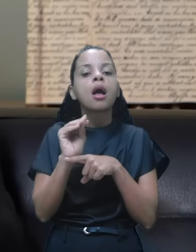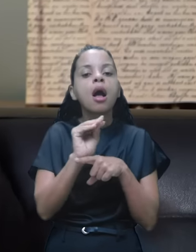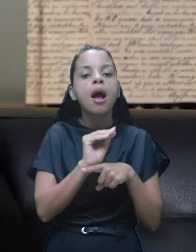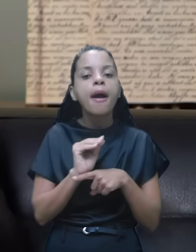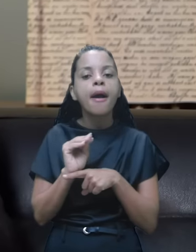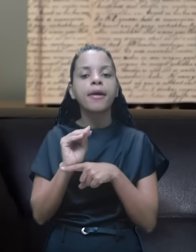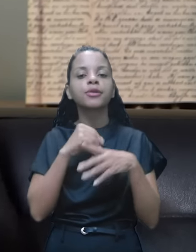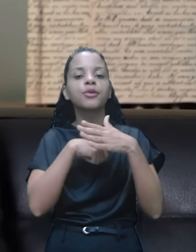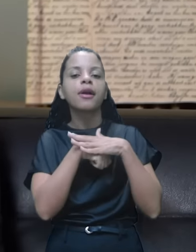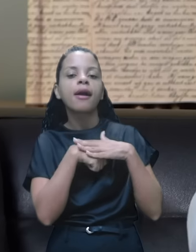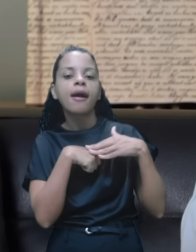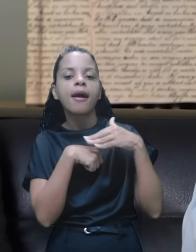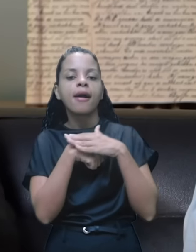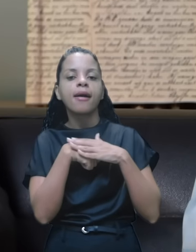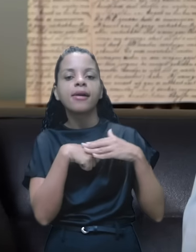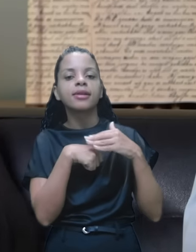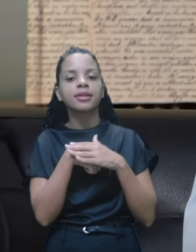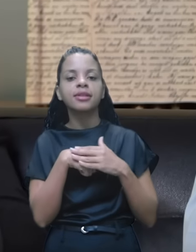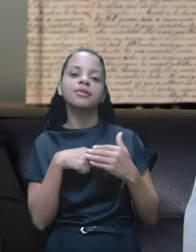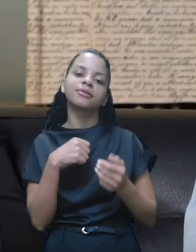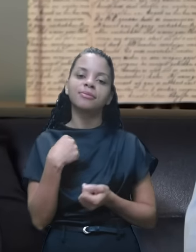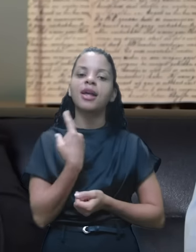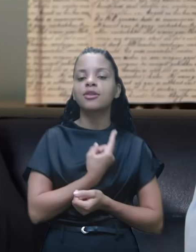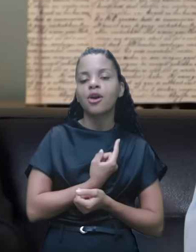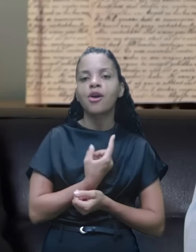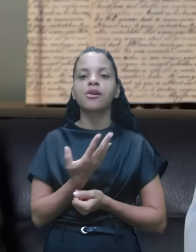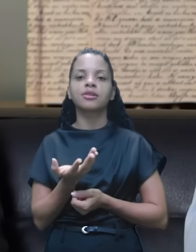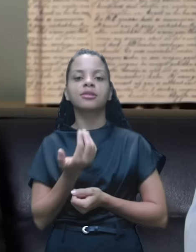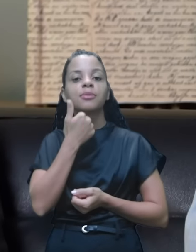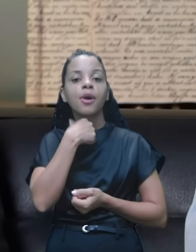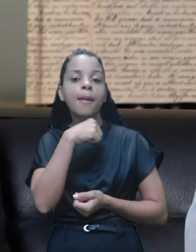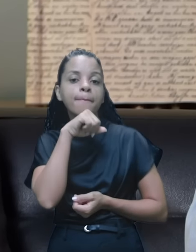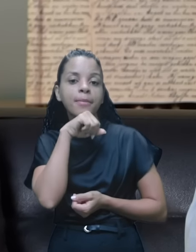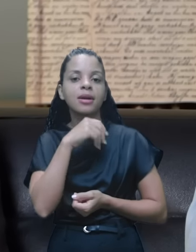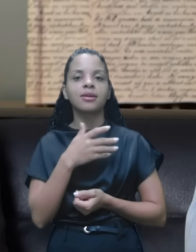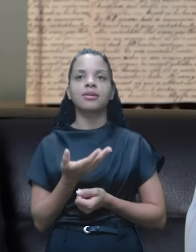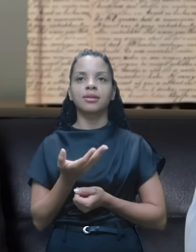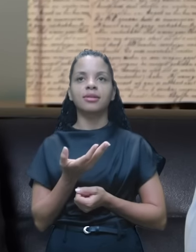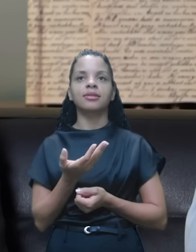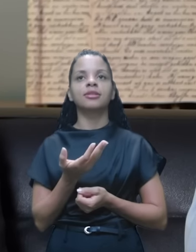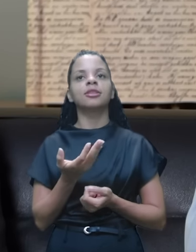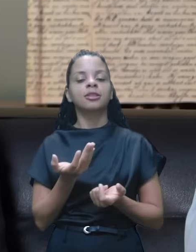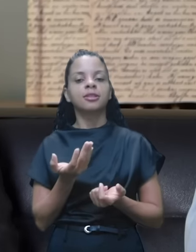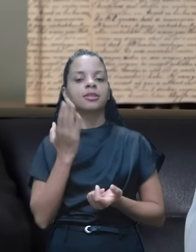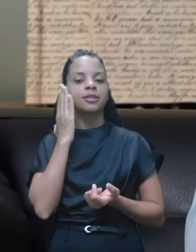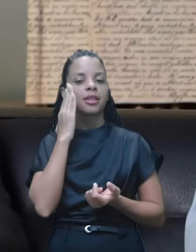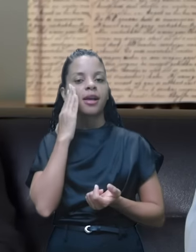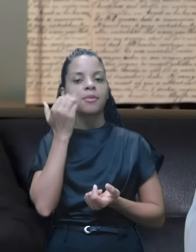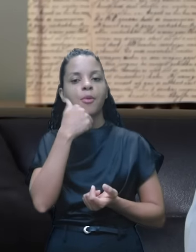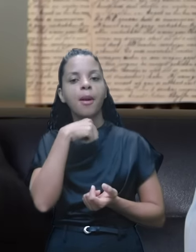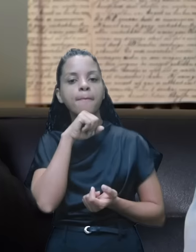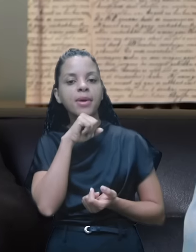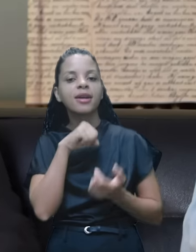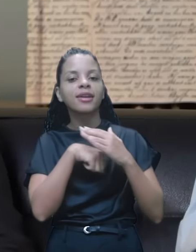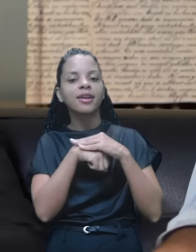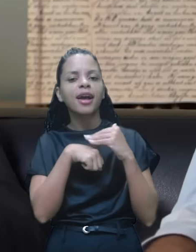realmente alguém muito precioso, né? Tanto para ele quanto para nós, né? Quanto a mãe é de fato valioso para a gente, né? Os conselhos de uma mãe,